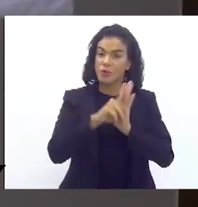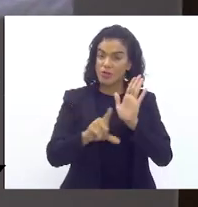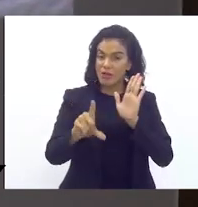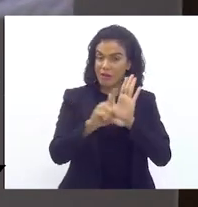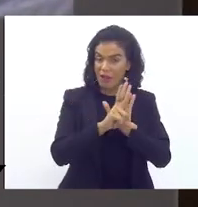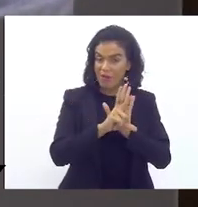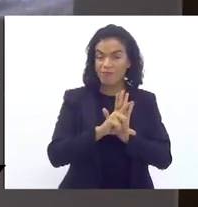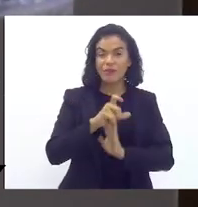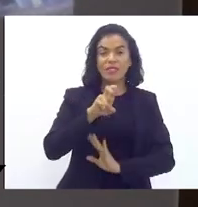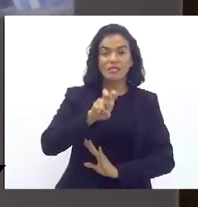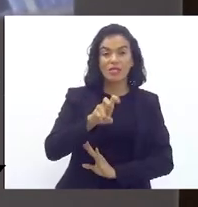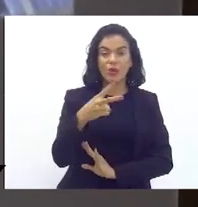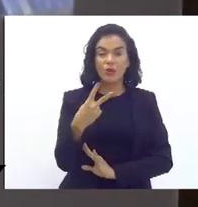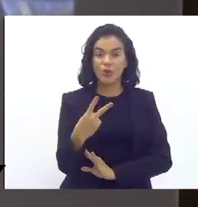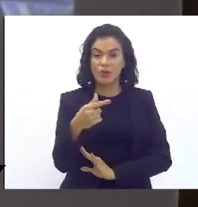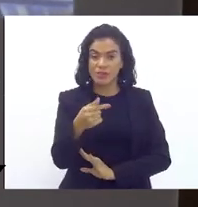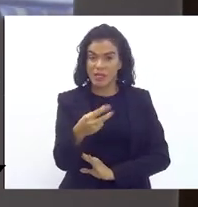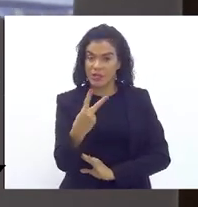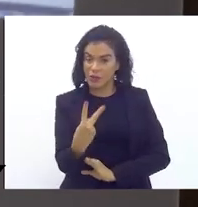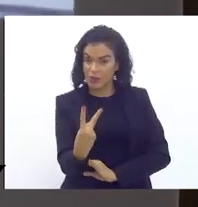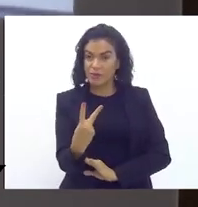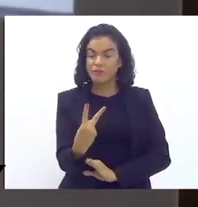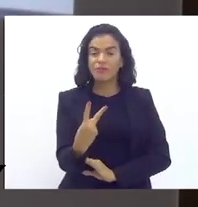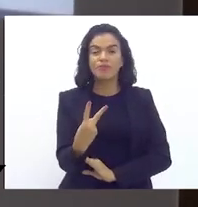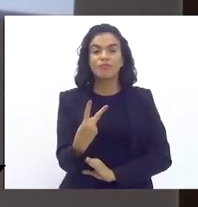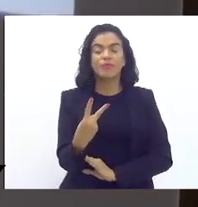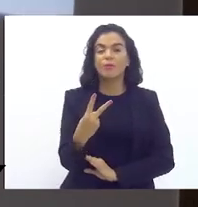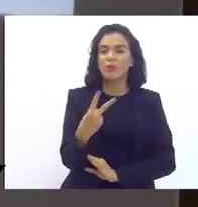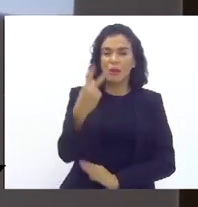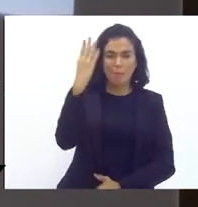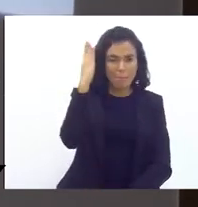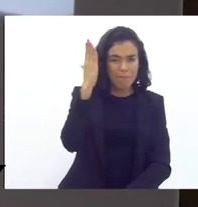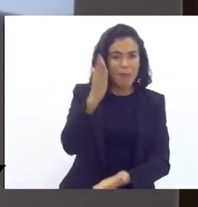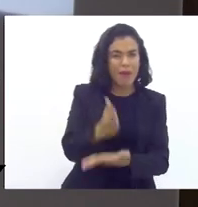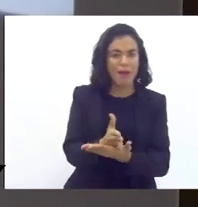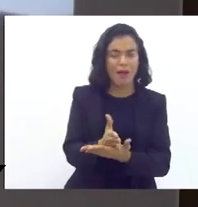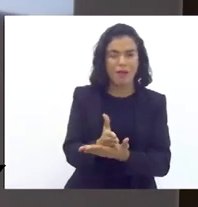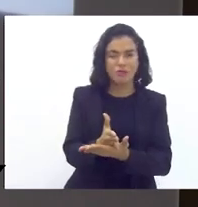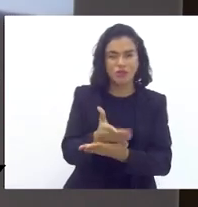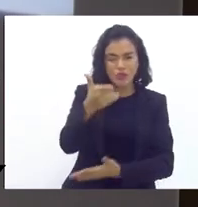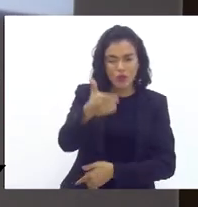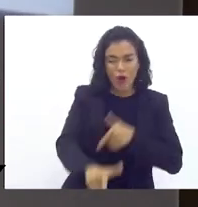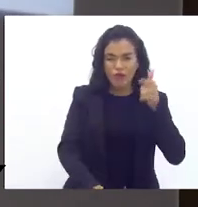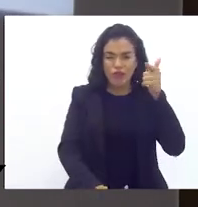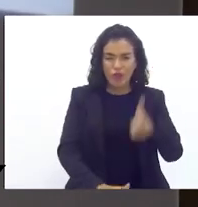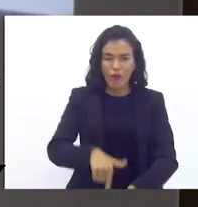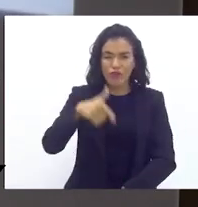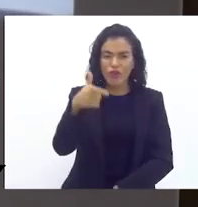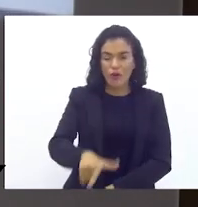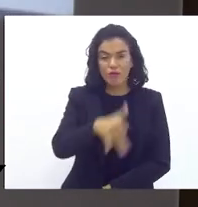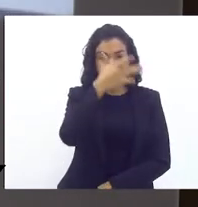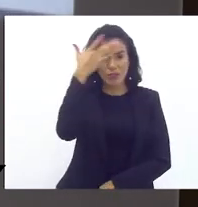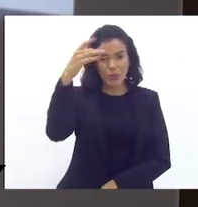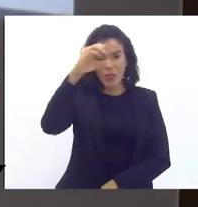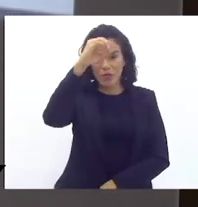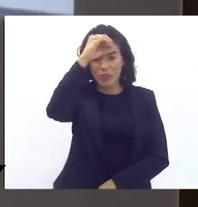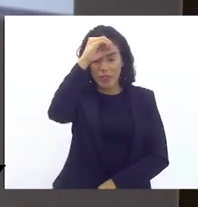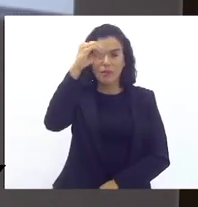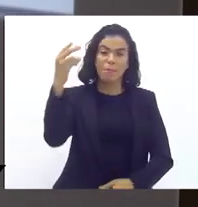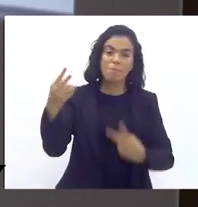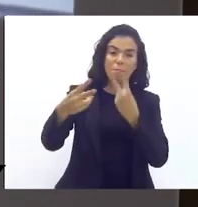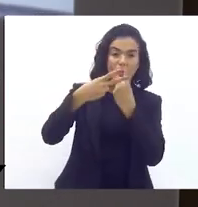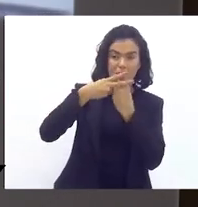de lei 5272 para que não mais tenhamos que ver pessoas inocentes atrás das grades